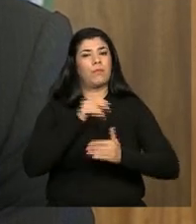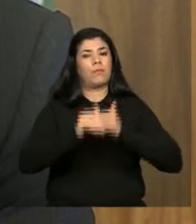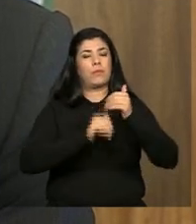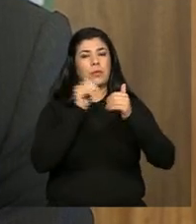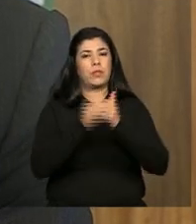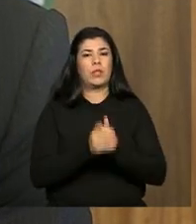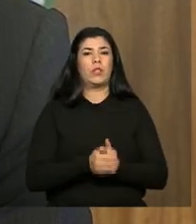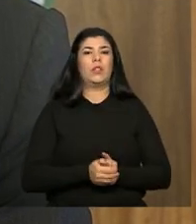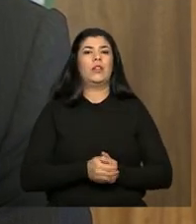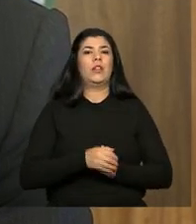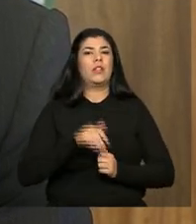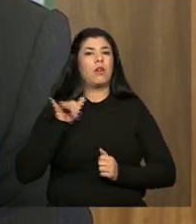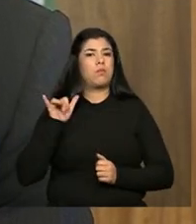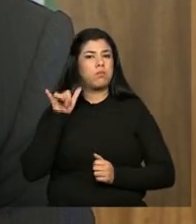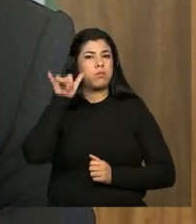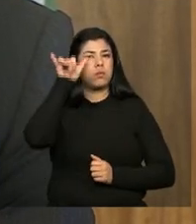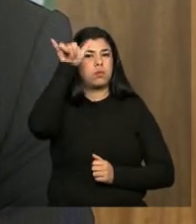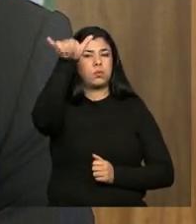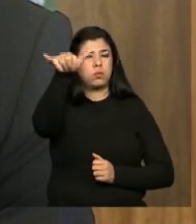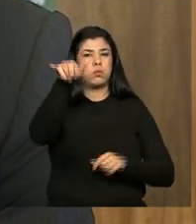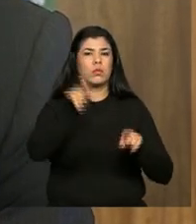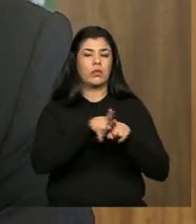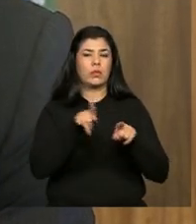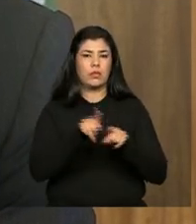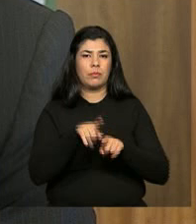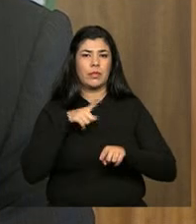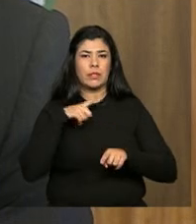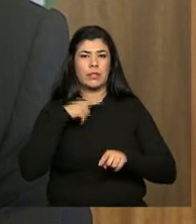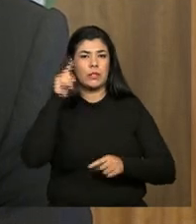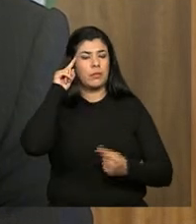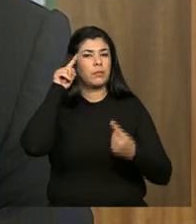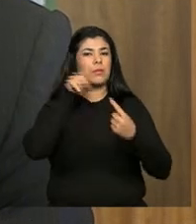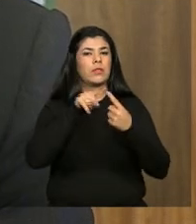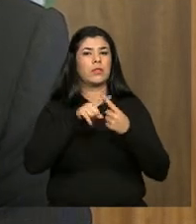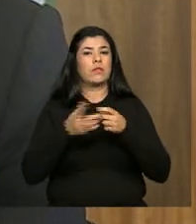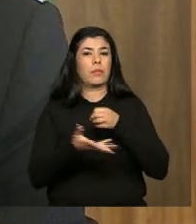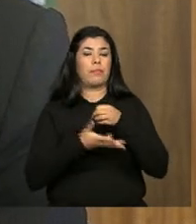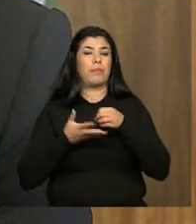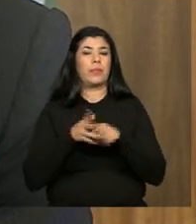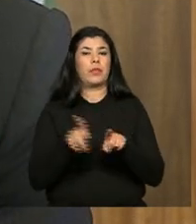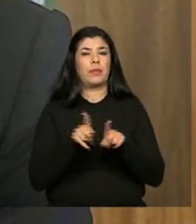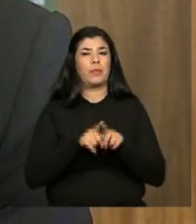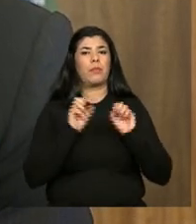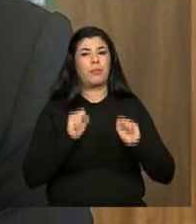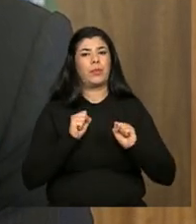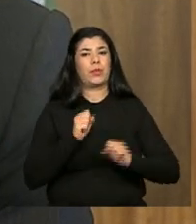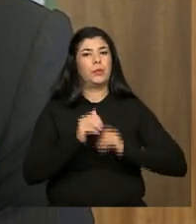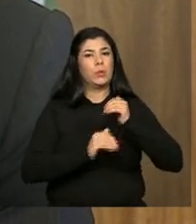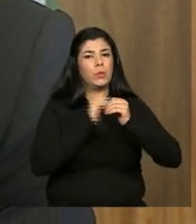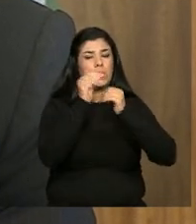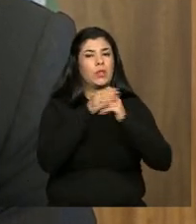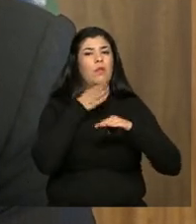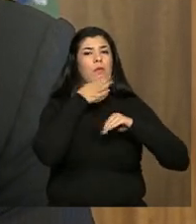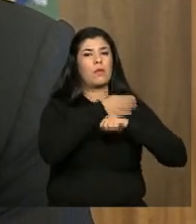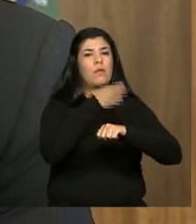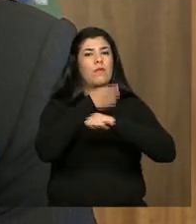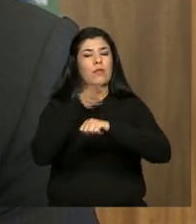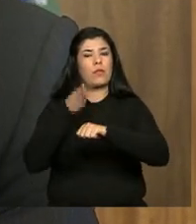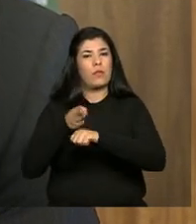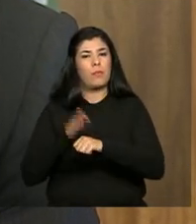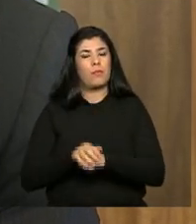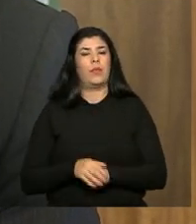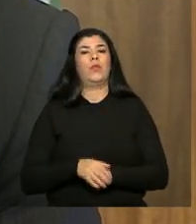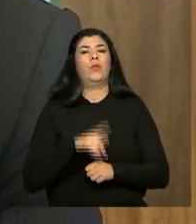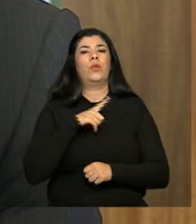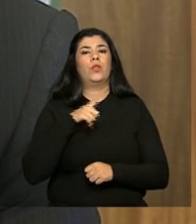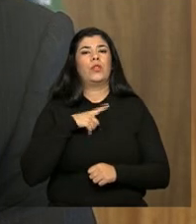sinalizado pelo TCU tivemos agora informação que vai ser pautado isso nós vamos também avançar bastante no divertimento nos portos públicos